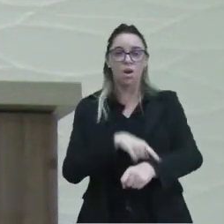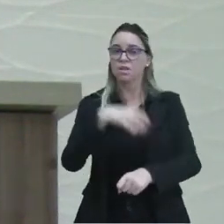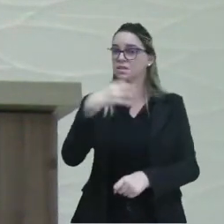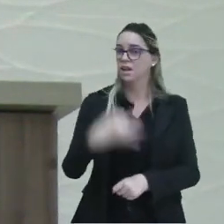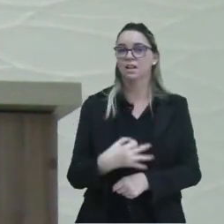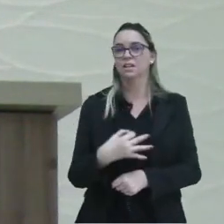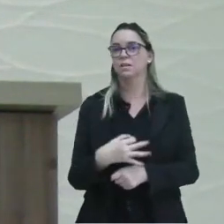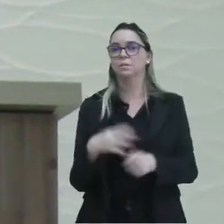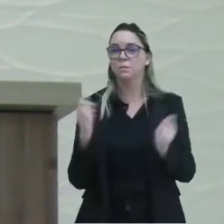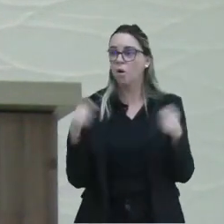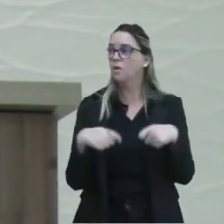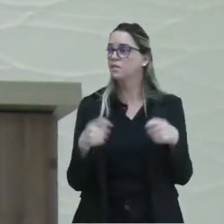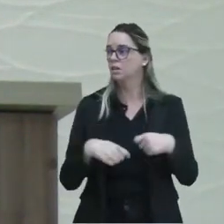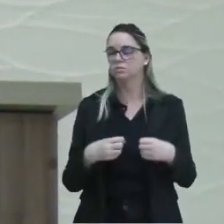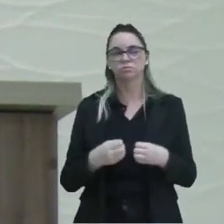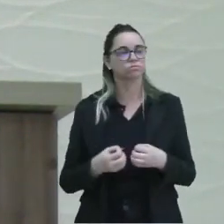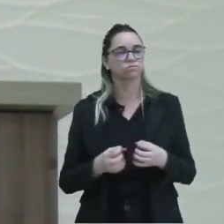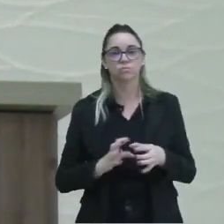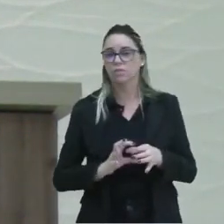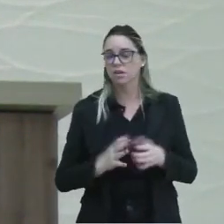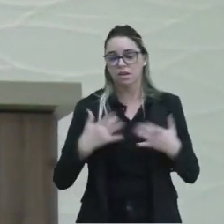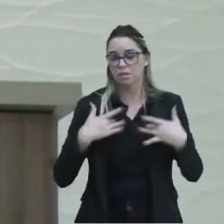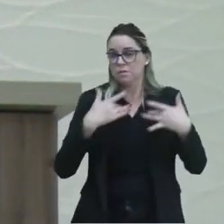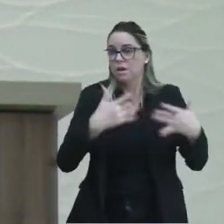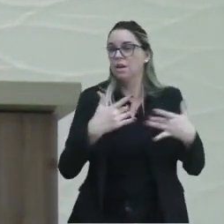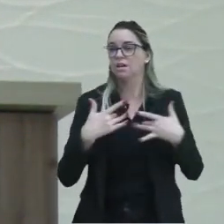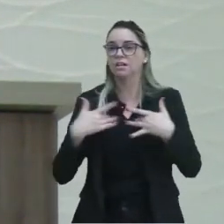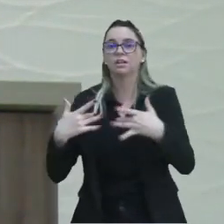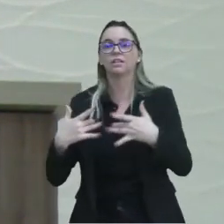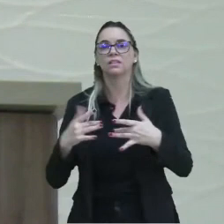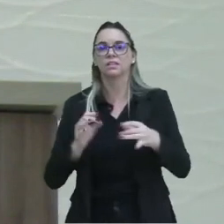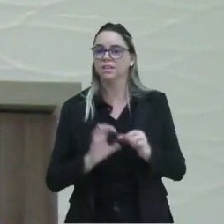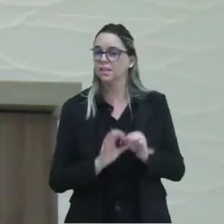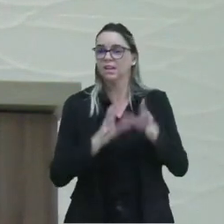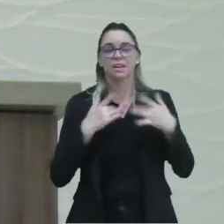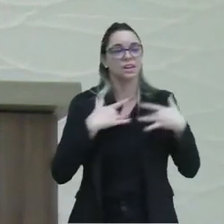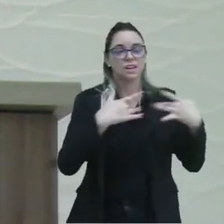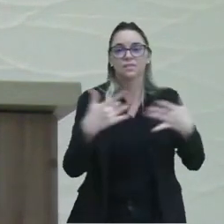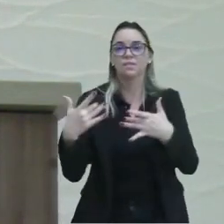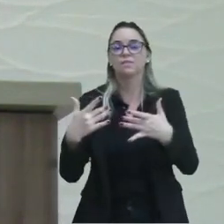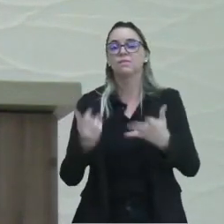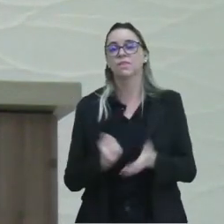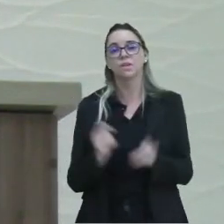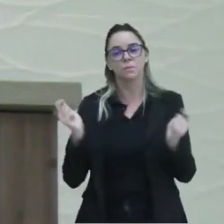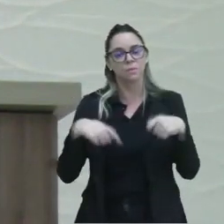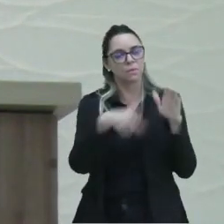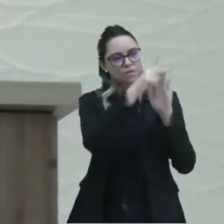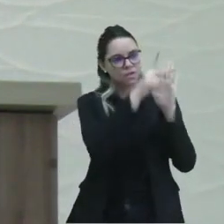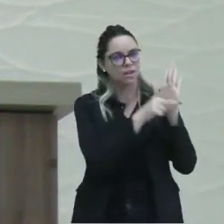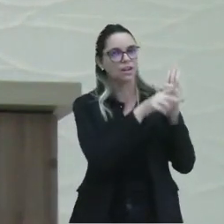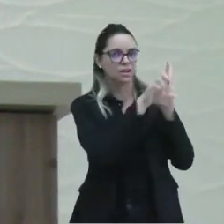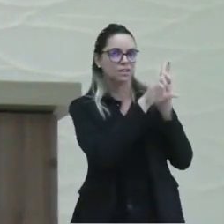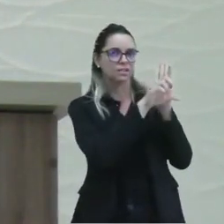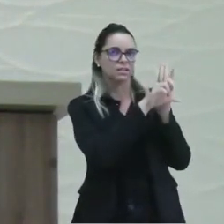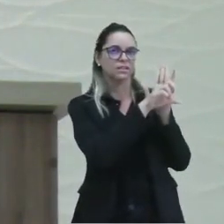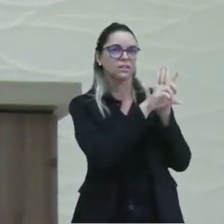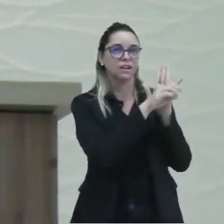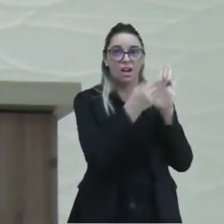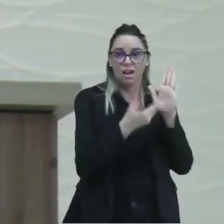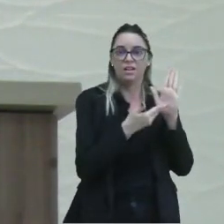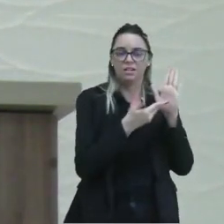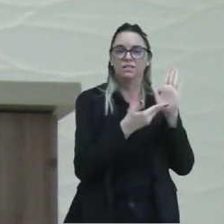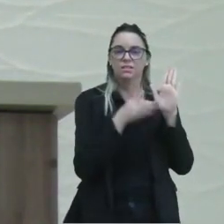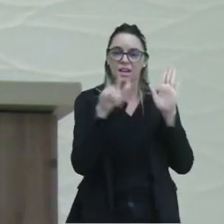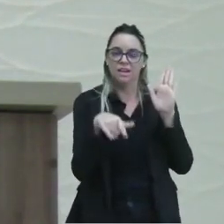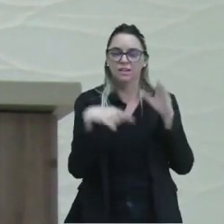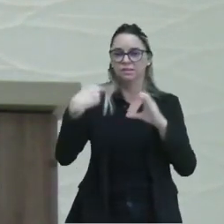à disposição de forma inteira para ajudar nesse processo do projeto de lei que ora está pautado